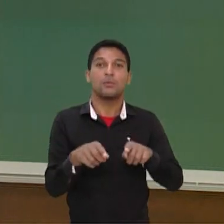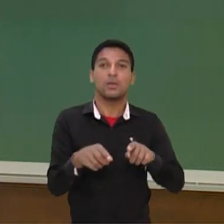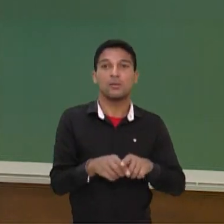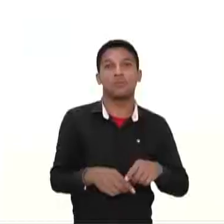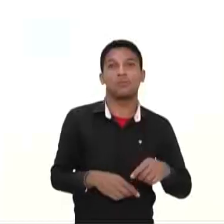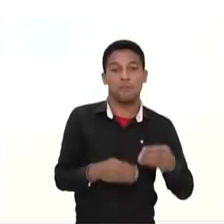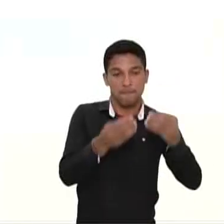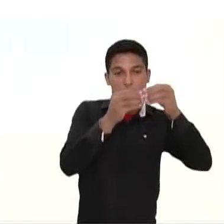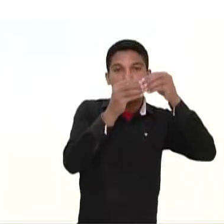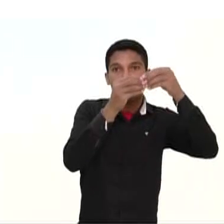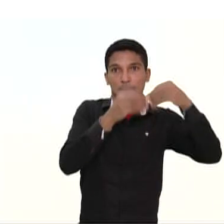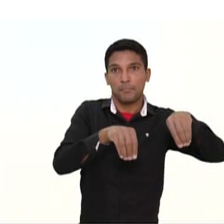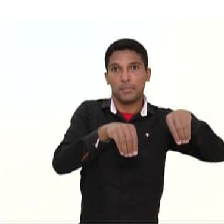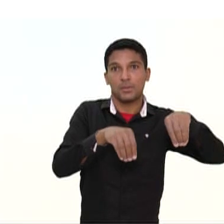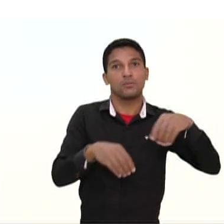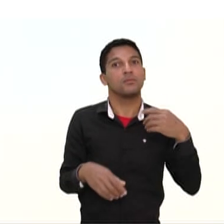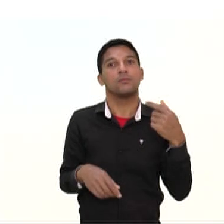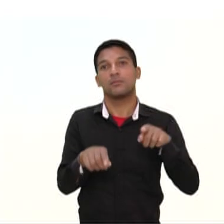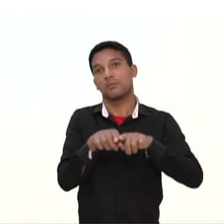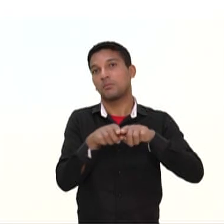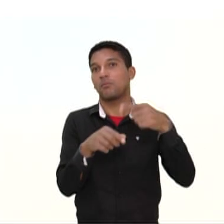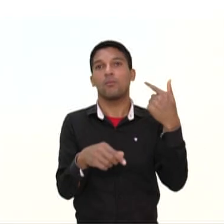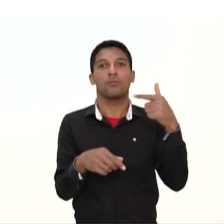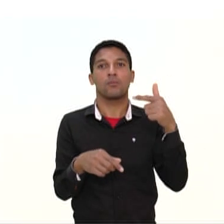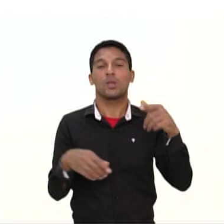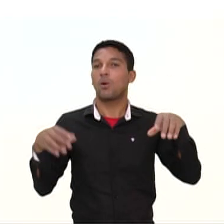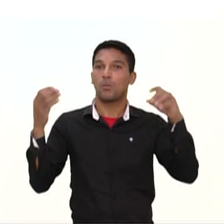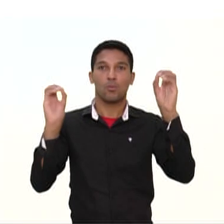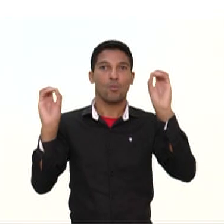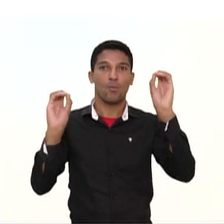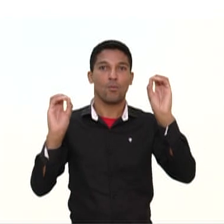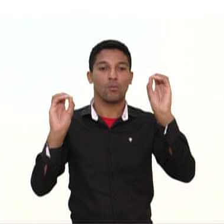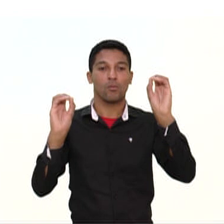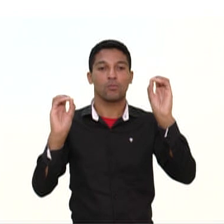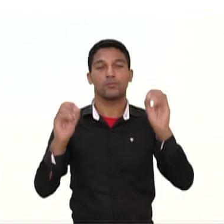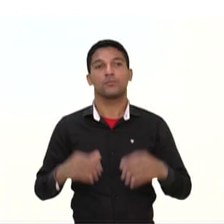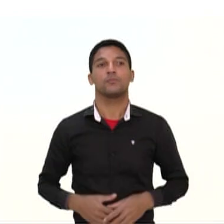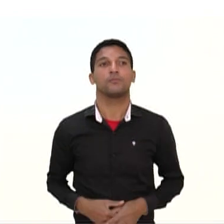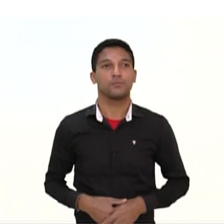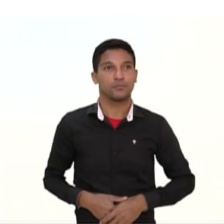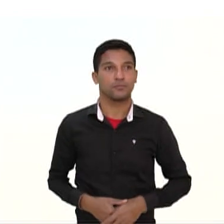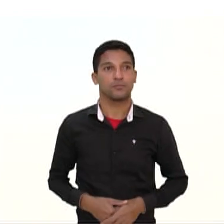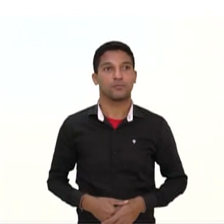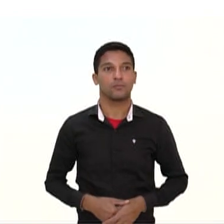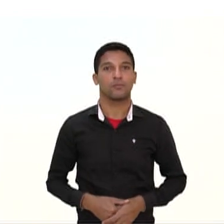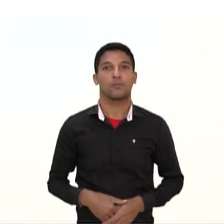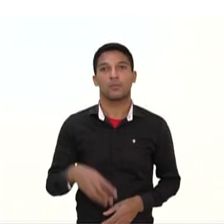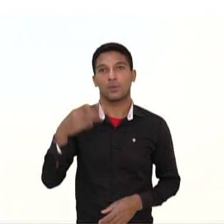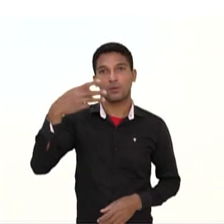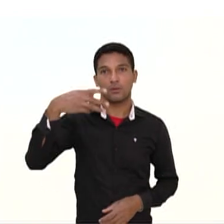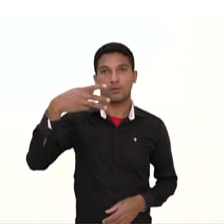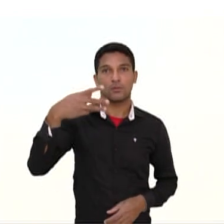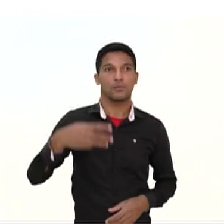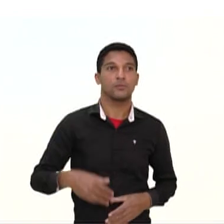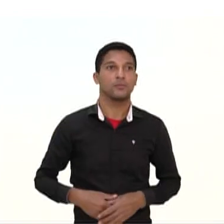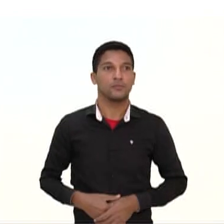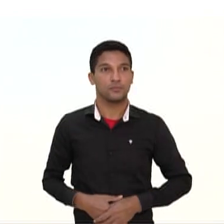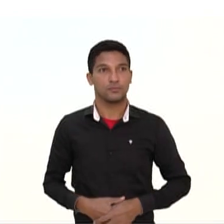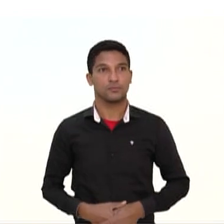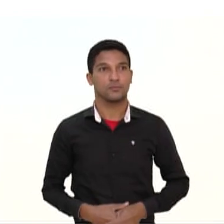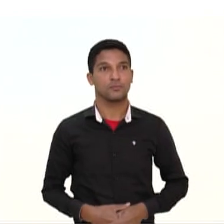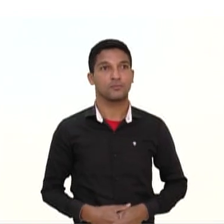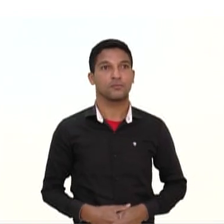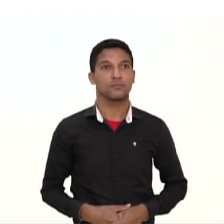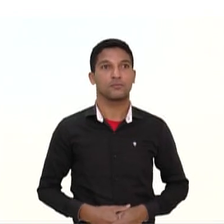do terceiro. O efeito Y realizado por um determinado medicamento é dado pela função quadrática y igual